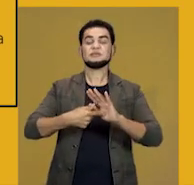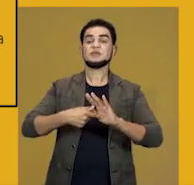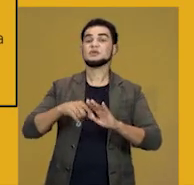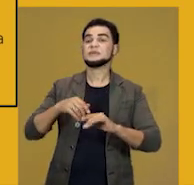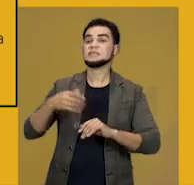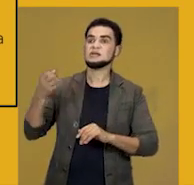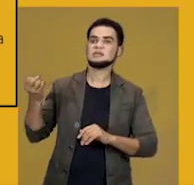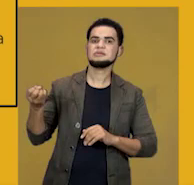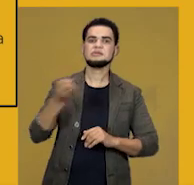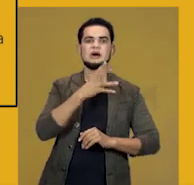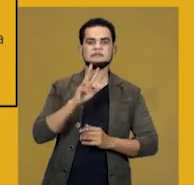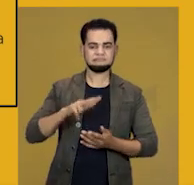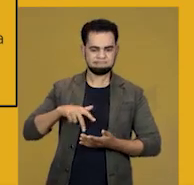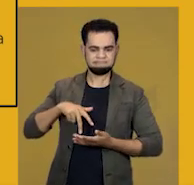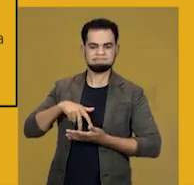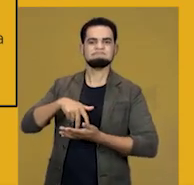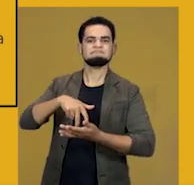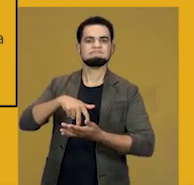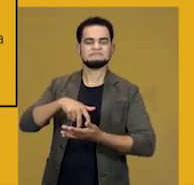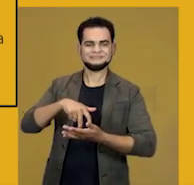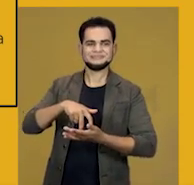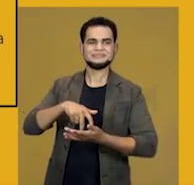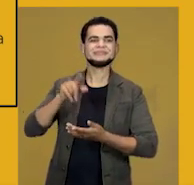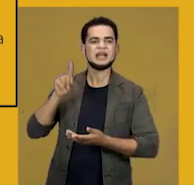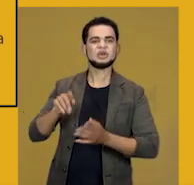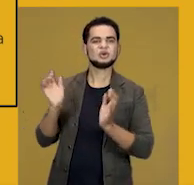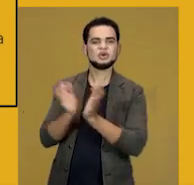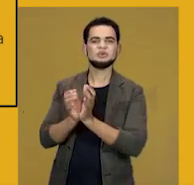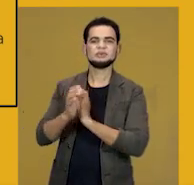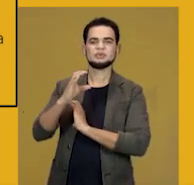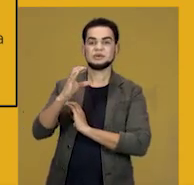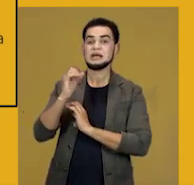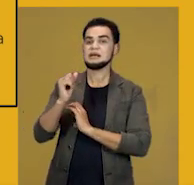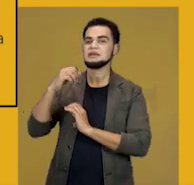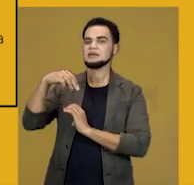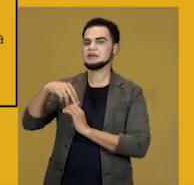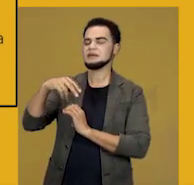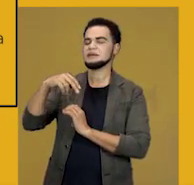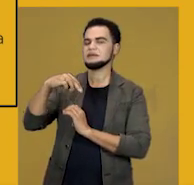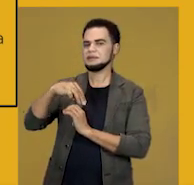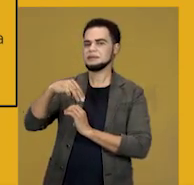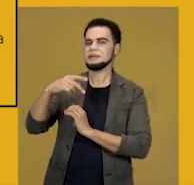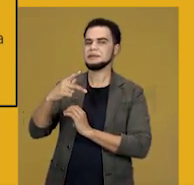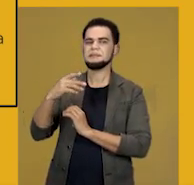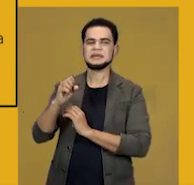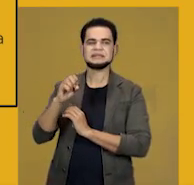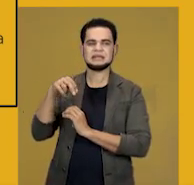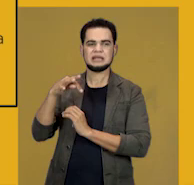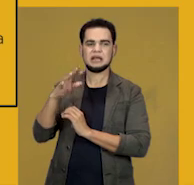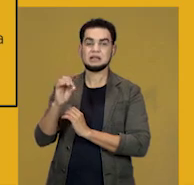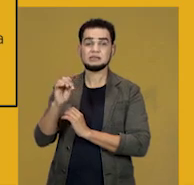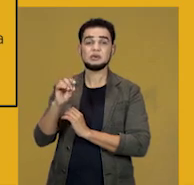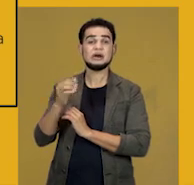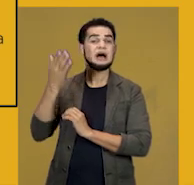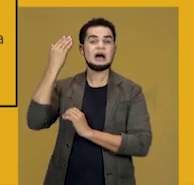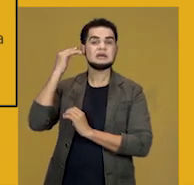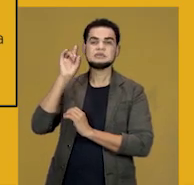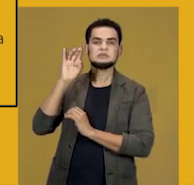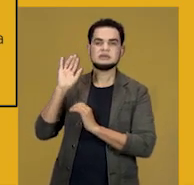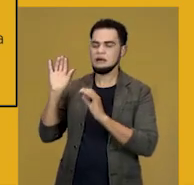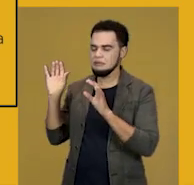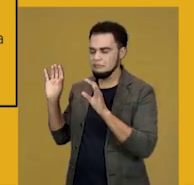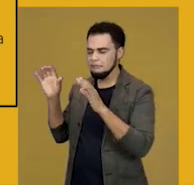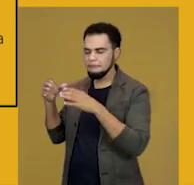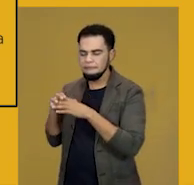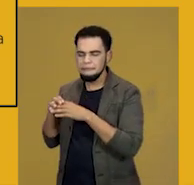atores na cena política brasileira, o campesinato, né, até então restritos ao interior das propriedades. Sujeita